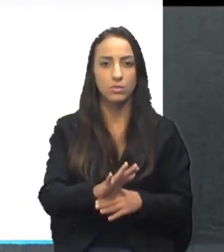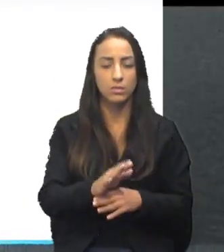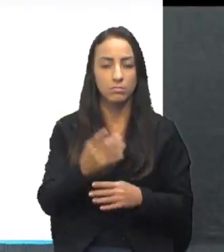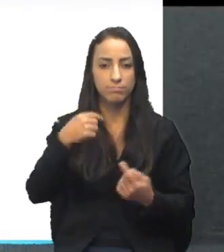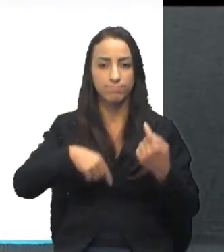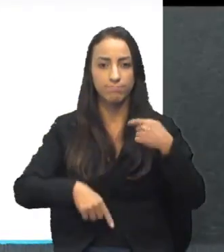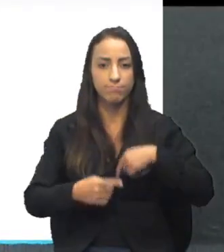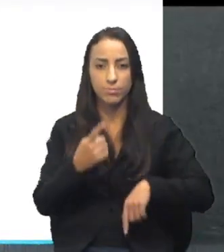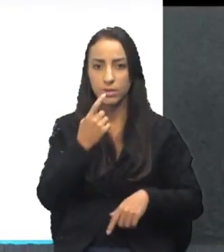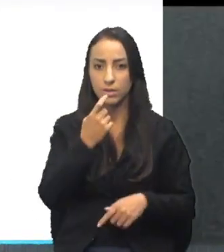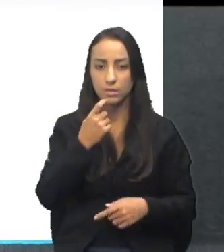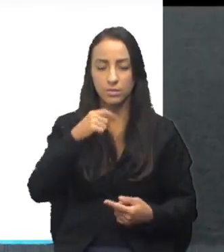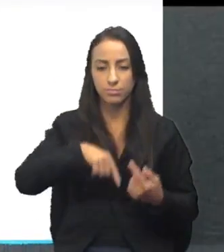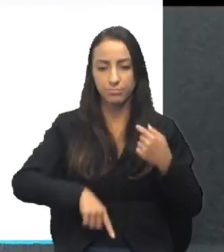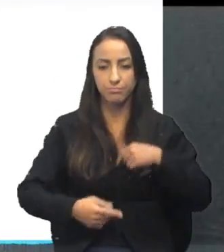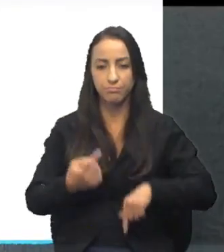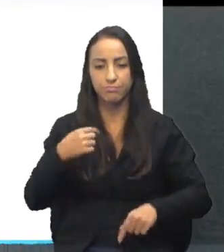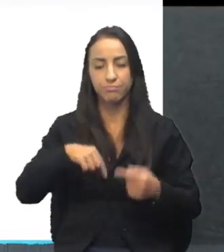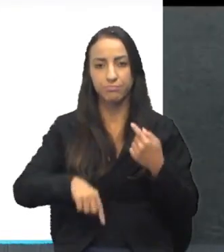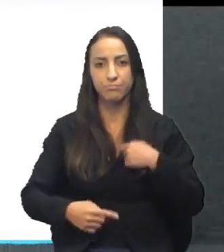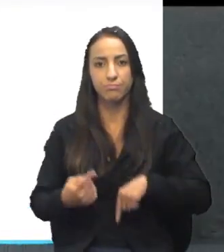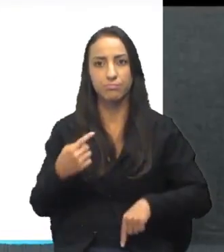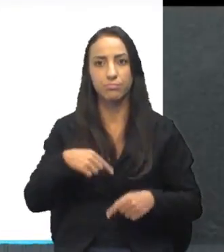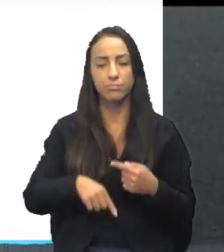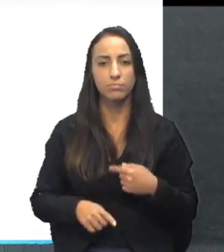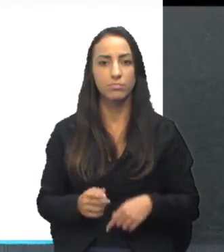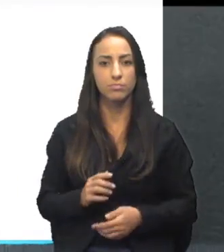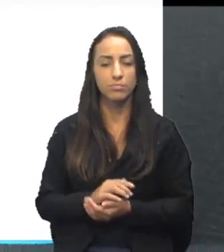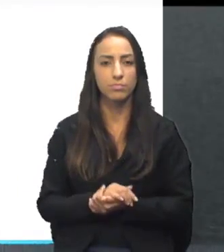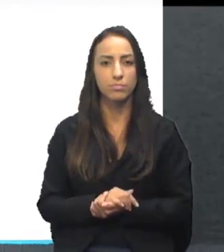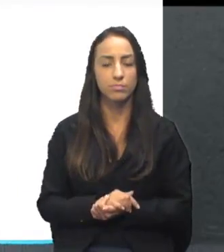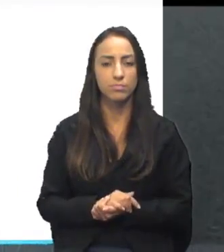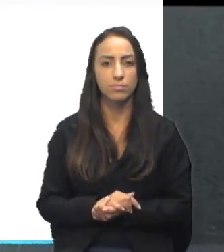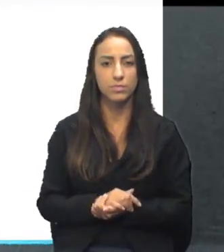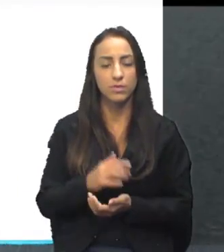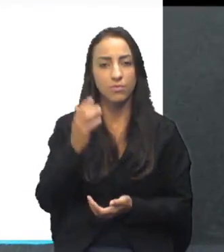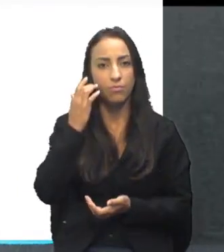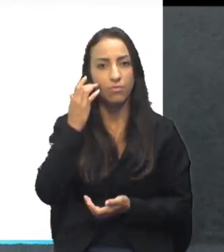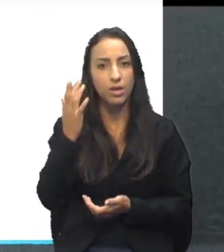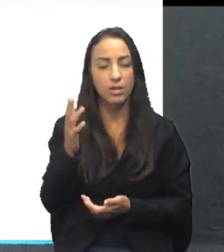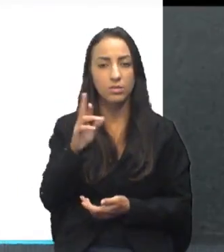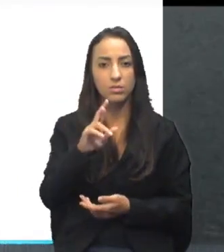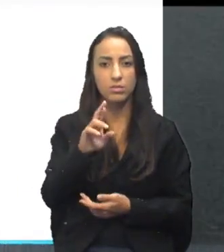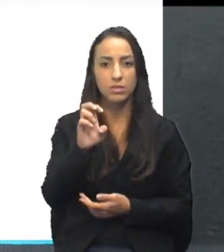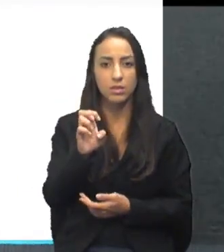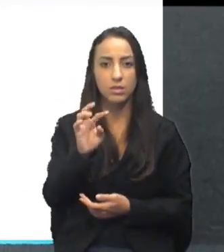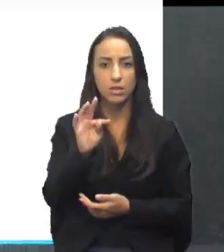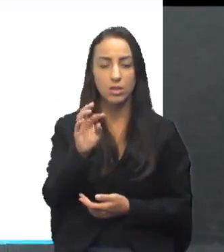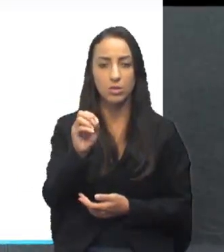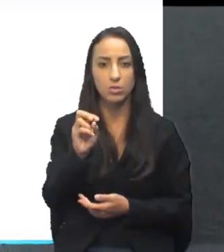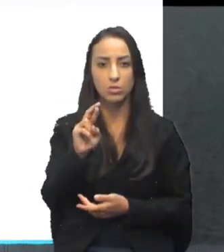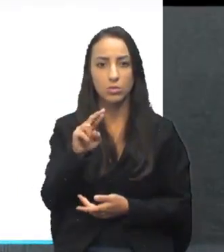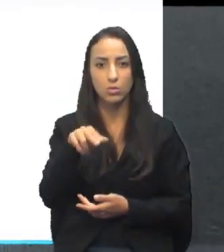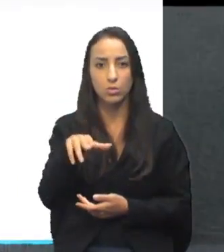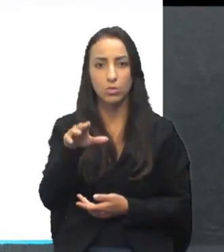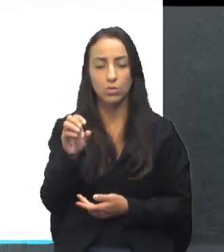a circulação do sangue, né? Facilitar aí o retorno sanguíneo em